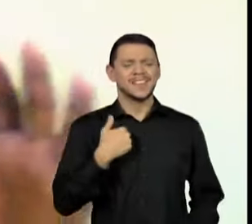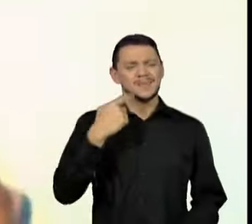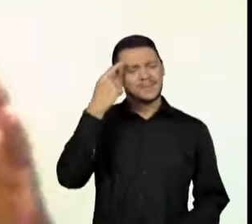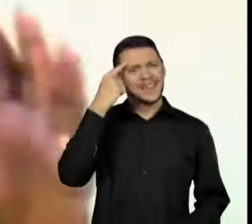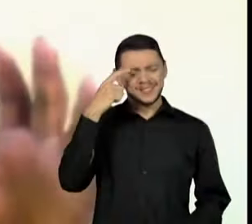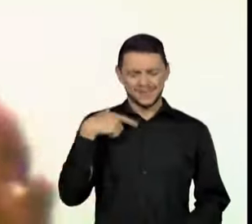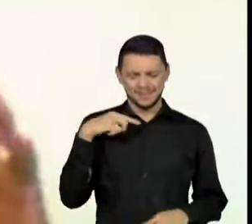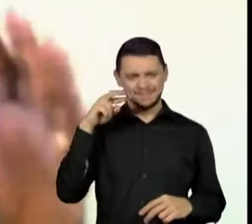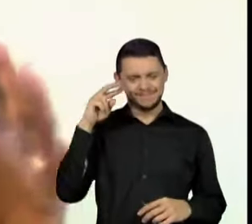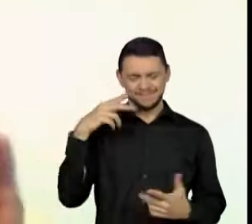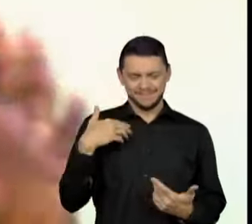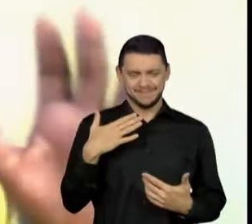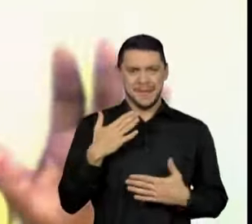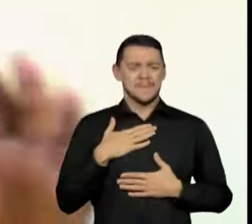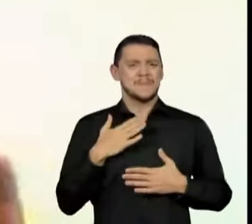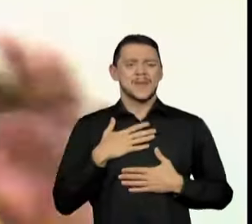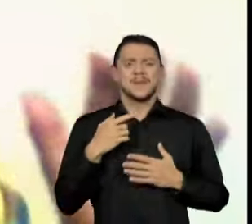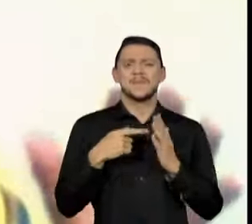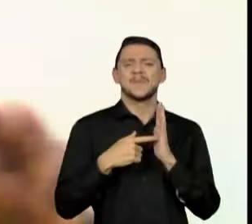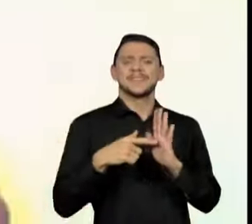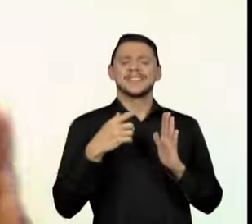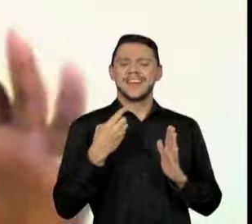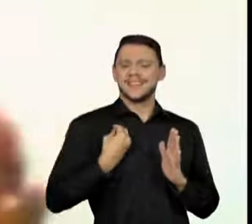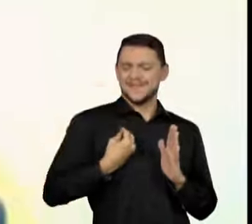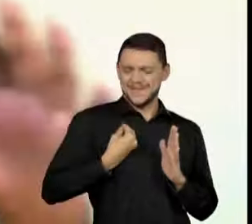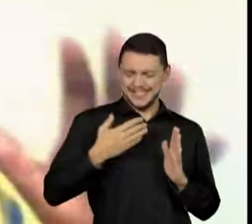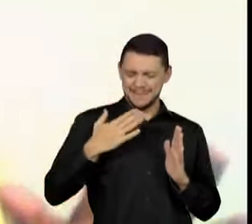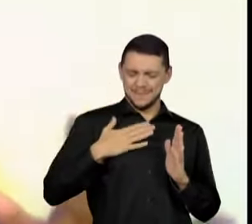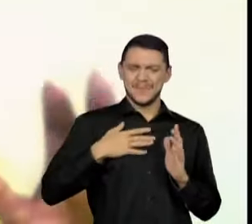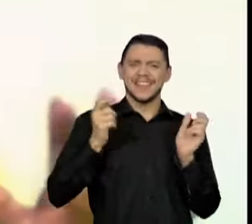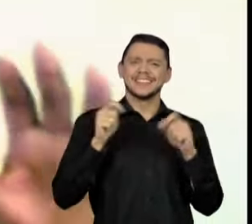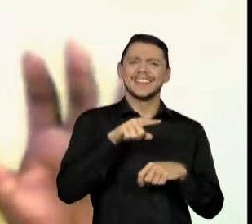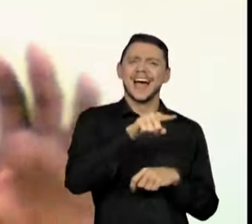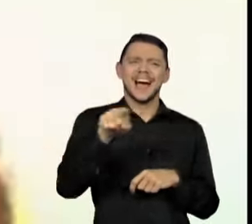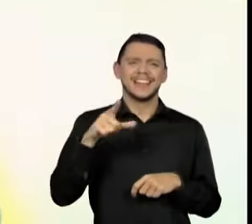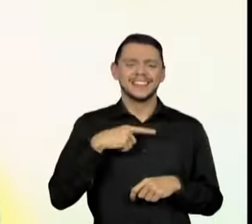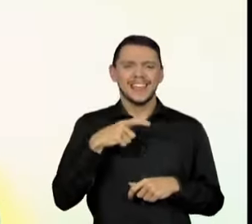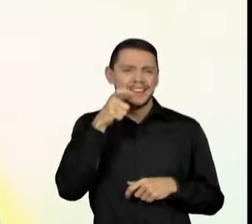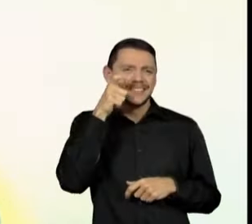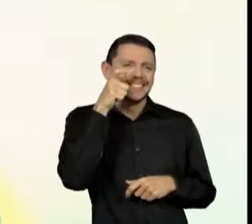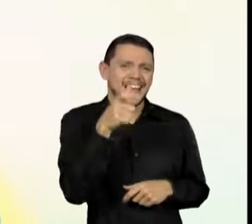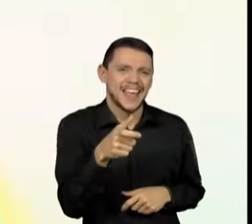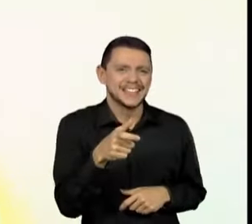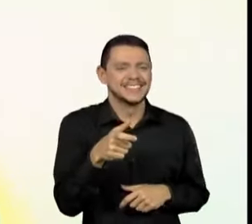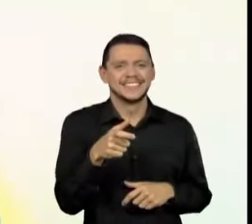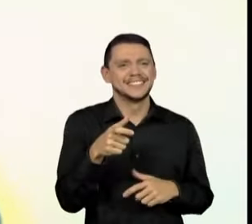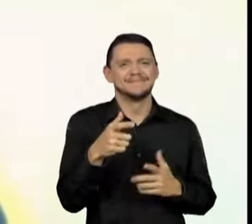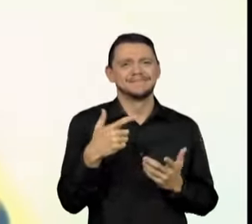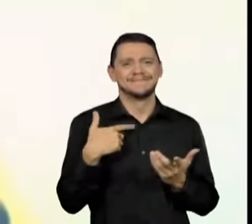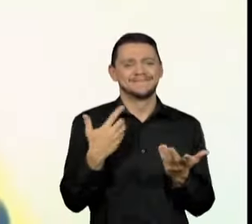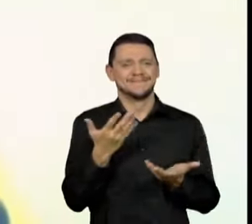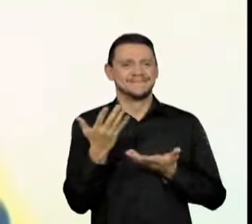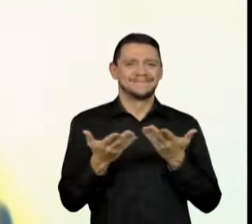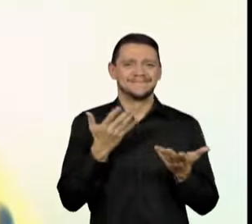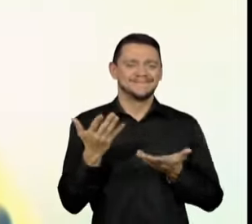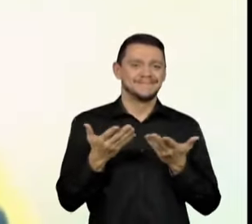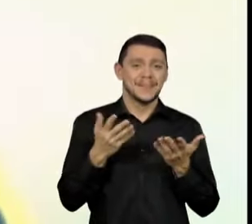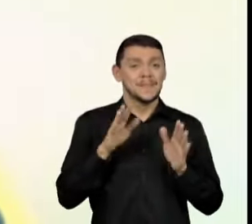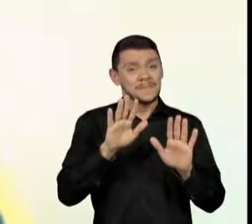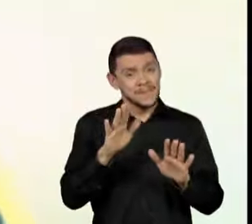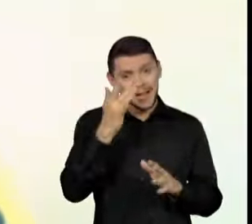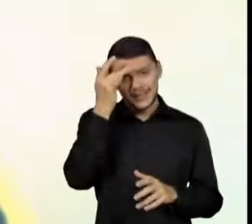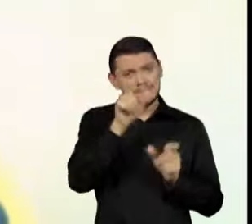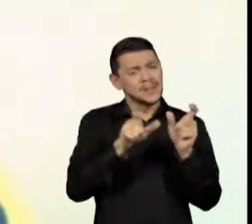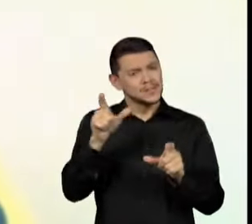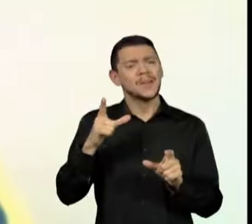achar que a vida dela pode interessar para todo mundo, então eu vou deixar uma autobiografia. Mas as pessoas